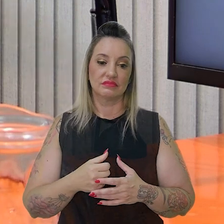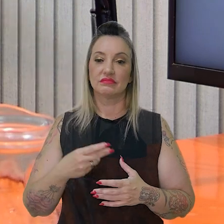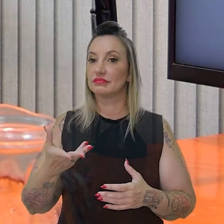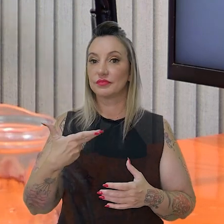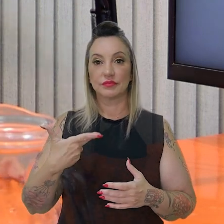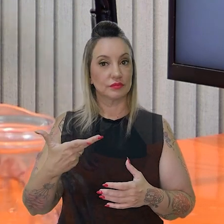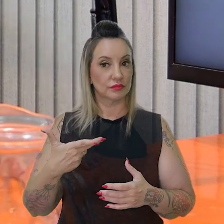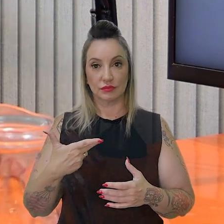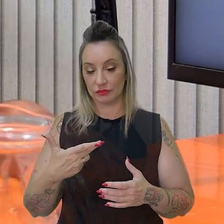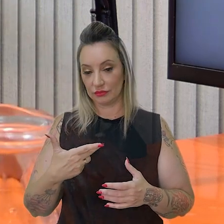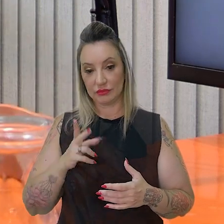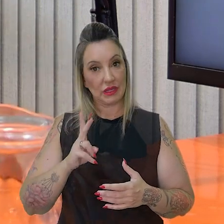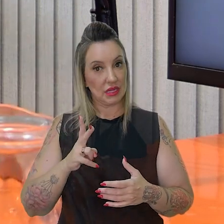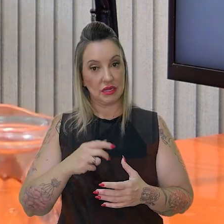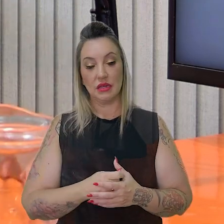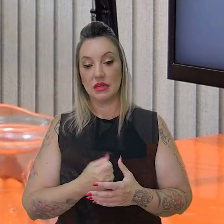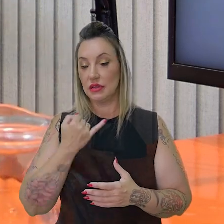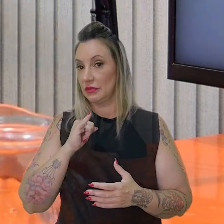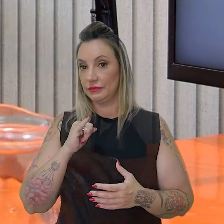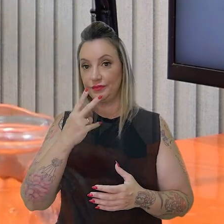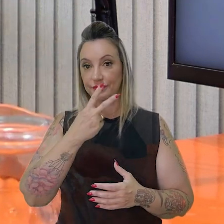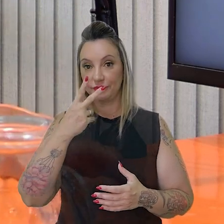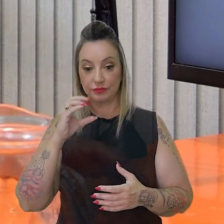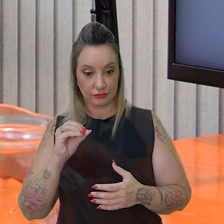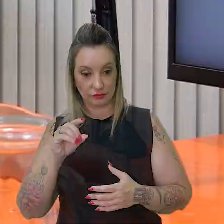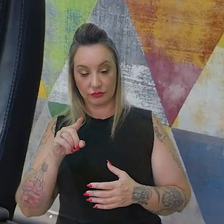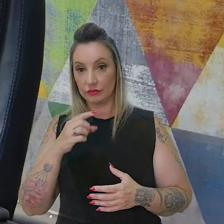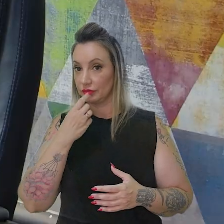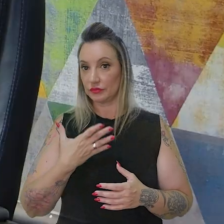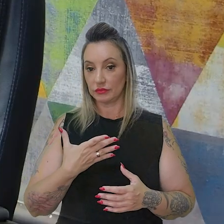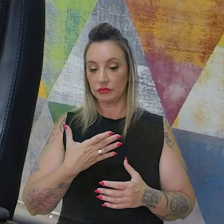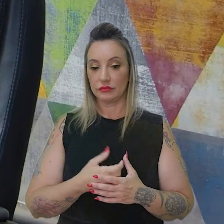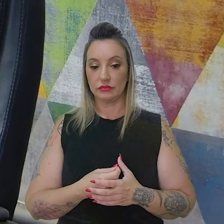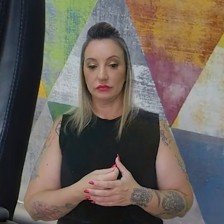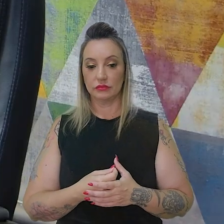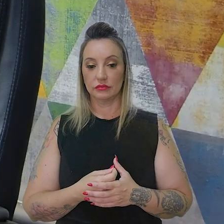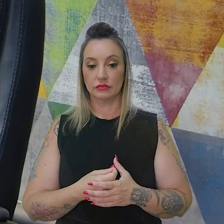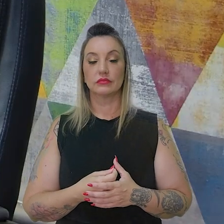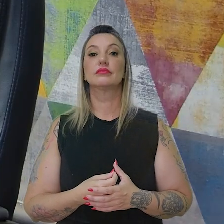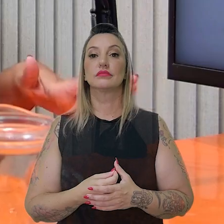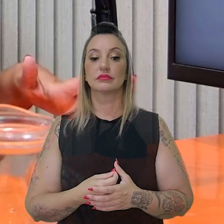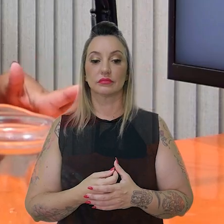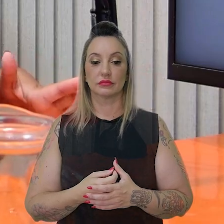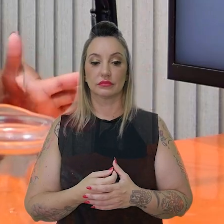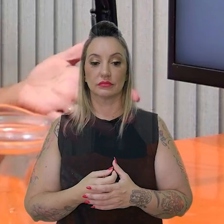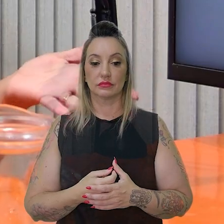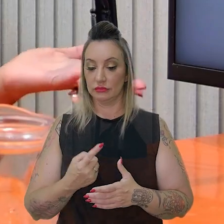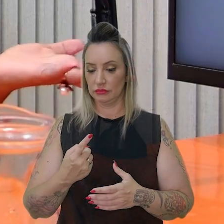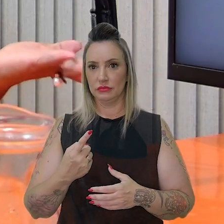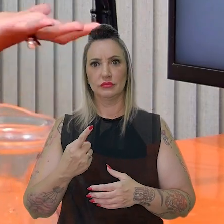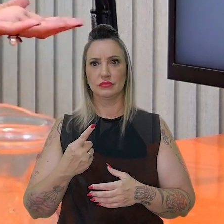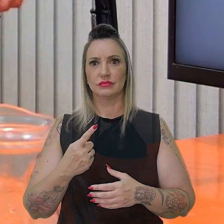220 sempre se você não tá 220 você não tá bem trabalha quanto Eles dormem vai dar um ano sabático